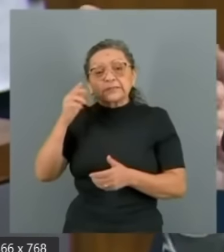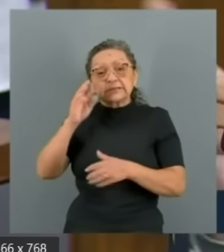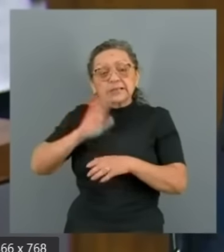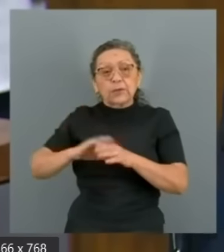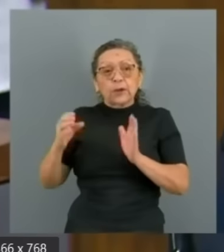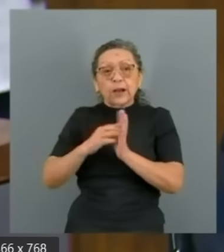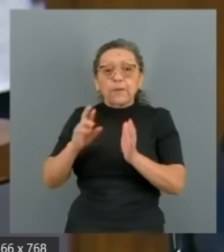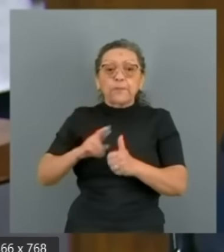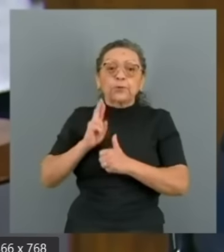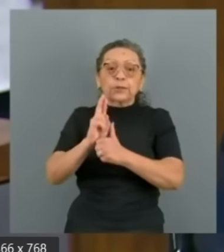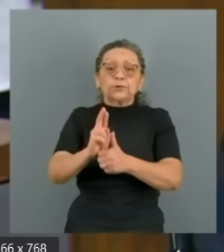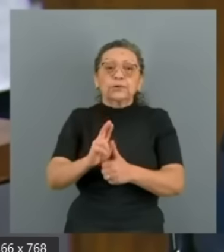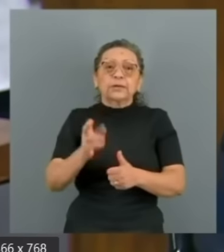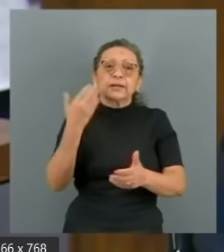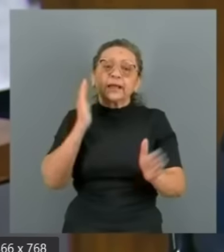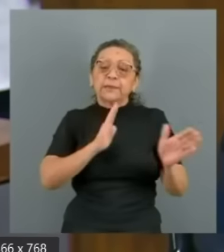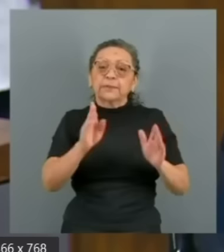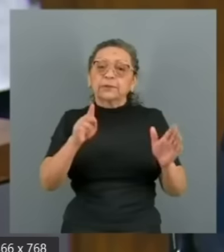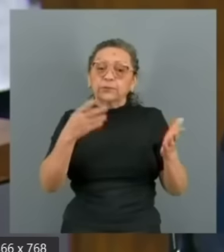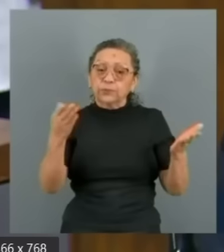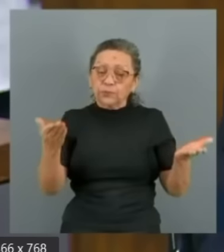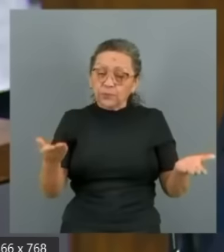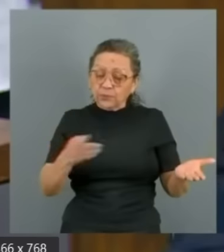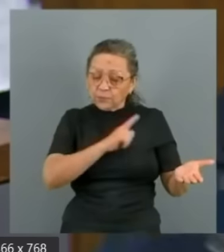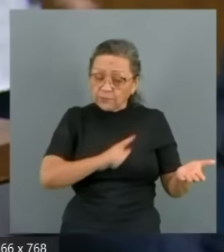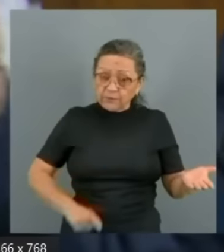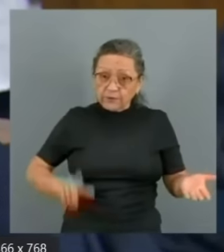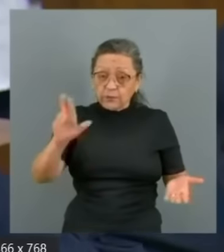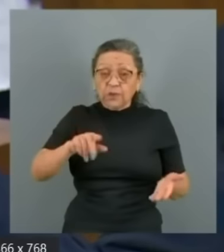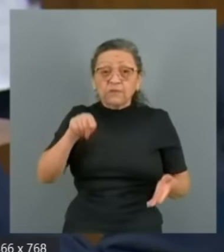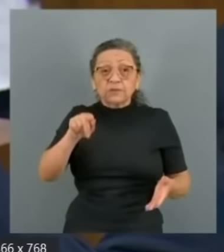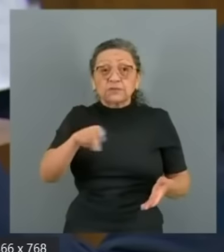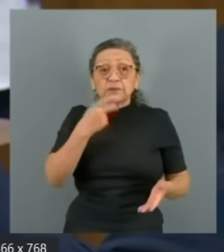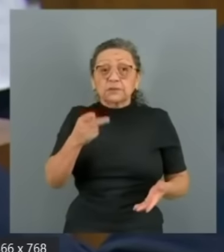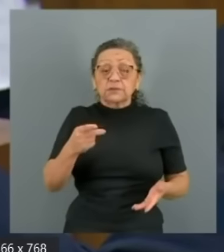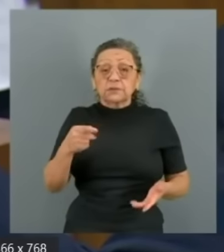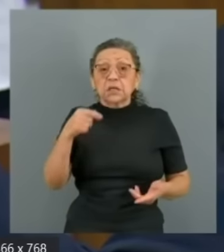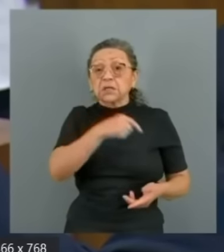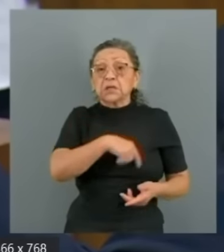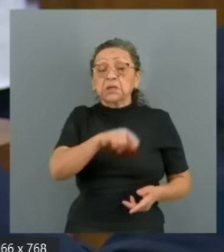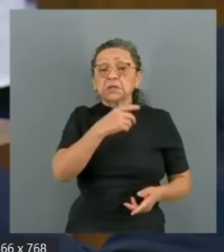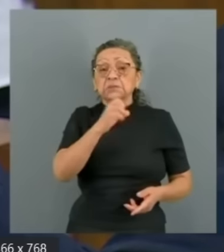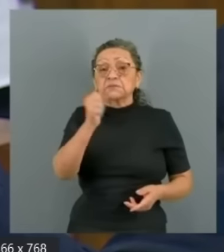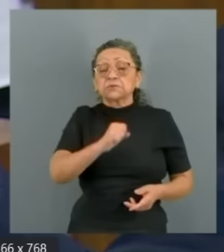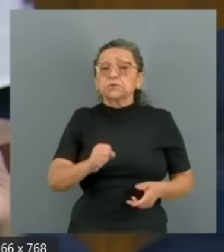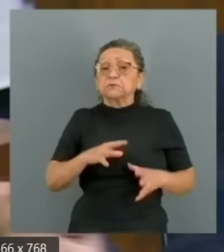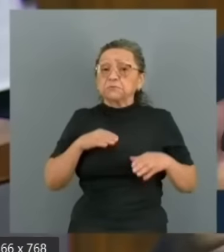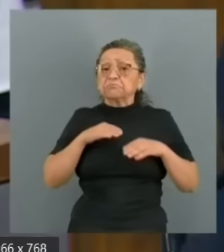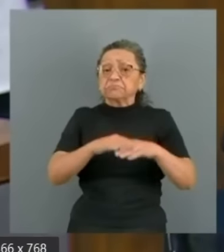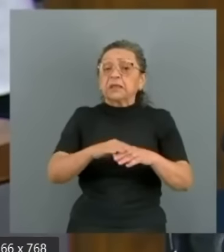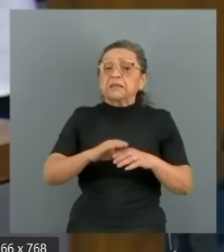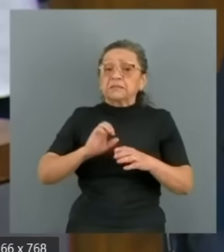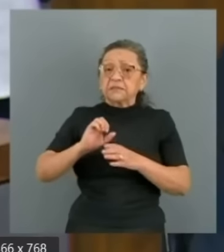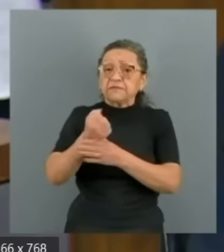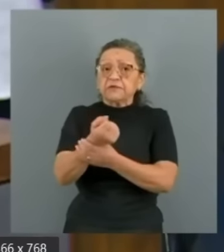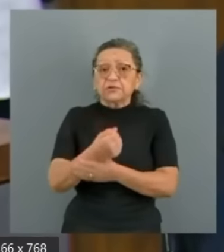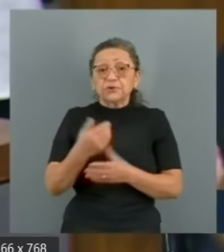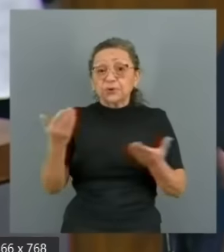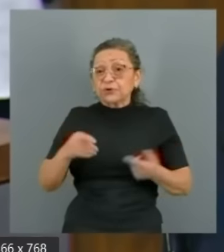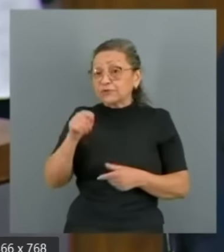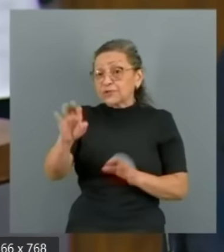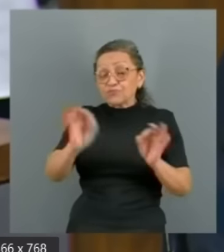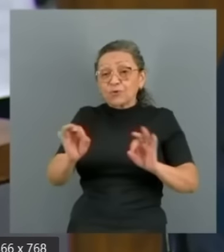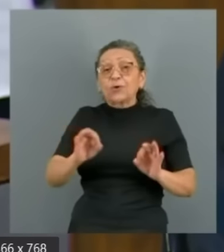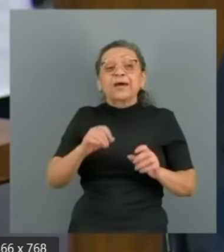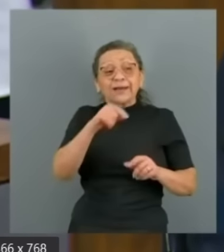na época do atual governo. E o senhor Stefanuto foi defendido aqui pelos integrantes do governo. O senhor não foi defendido, o senhor foi